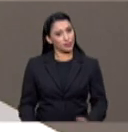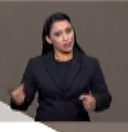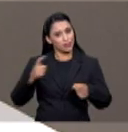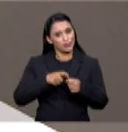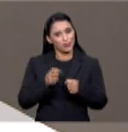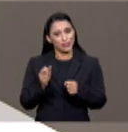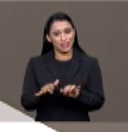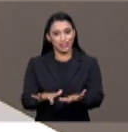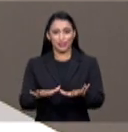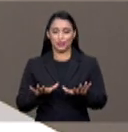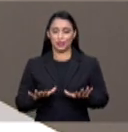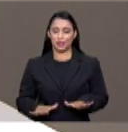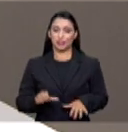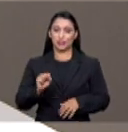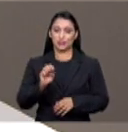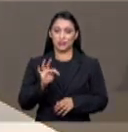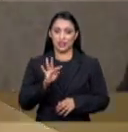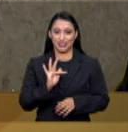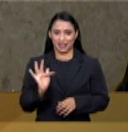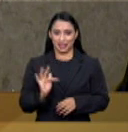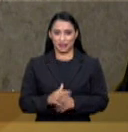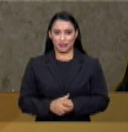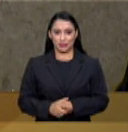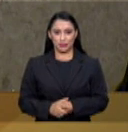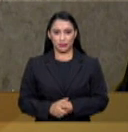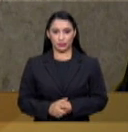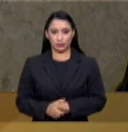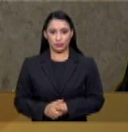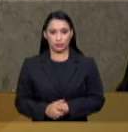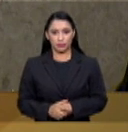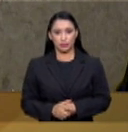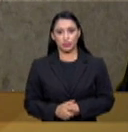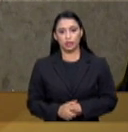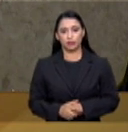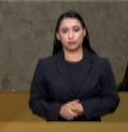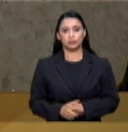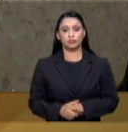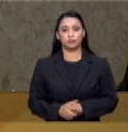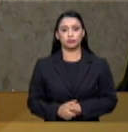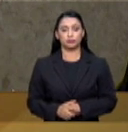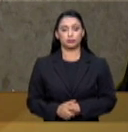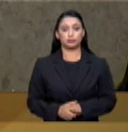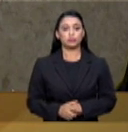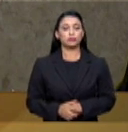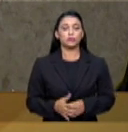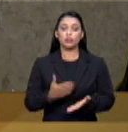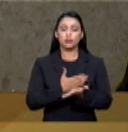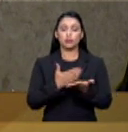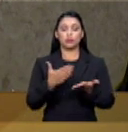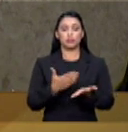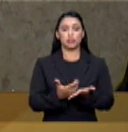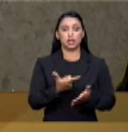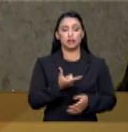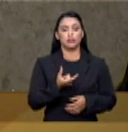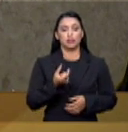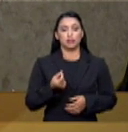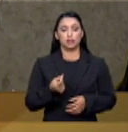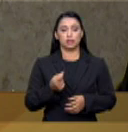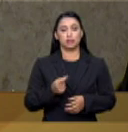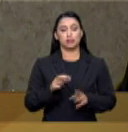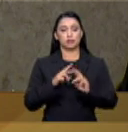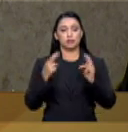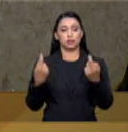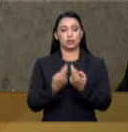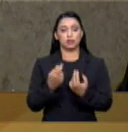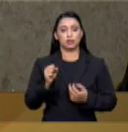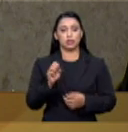De volta e direto ao plenário do Supremo Tribunal Federal. Vamos dar início à 20ª sessão ordinária do plenário do